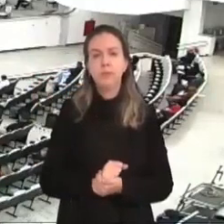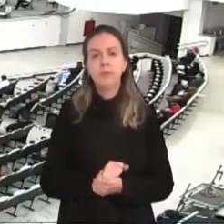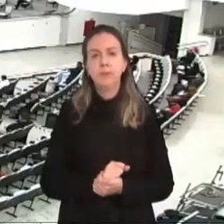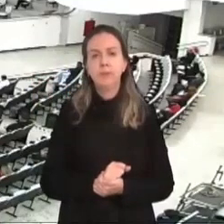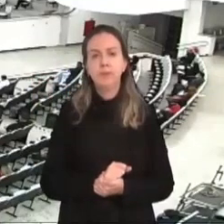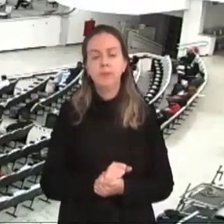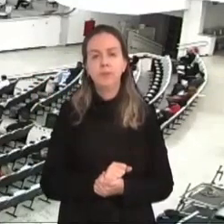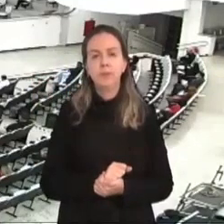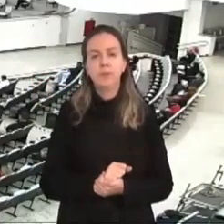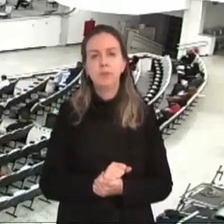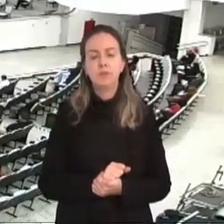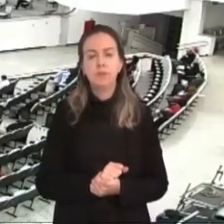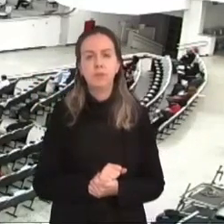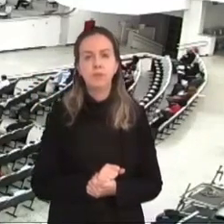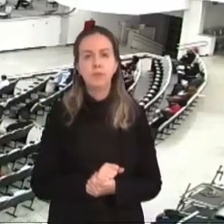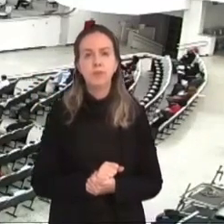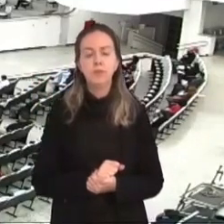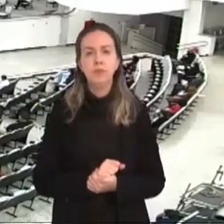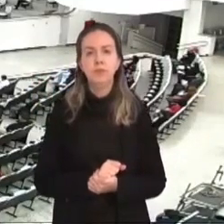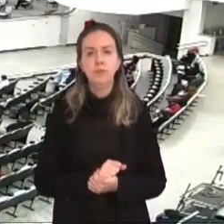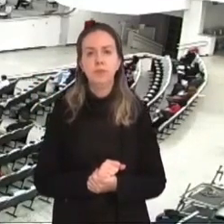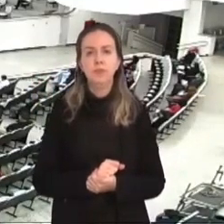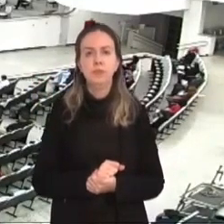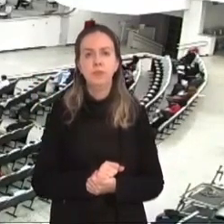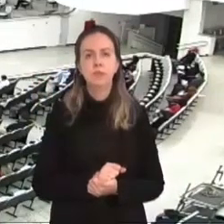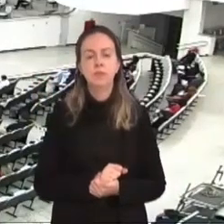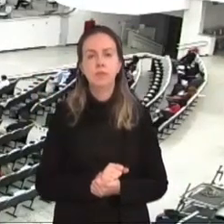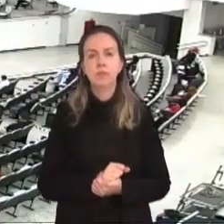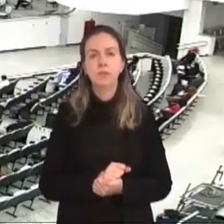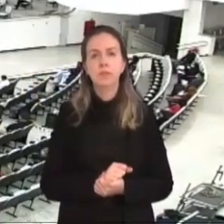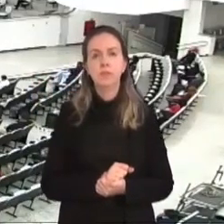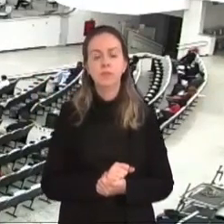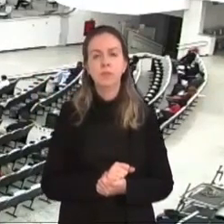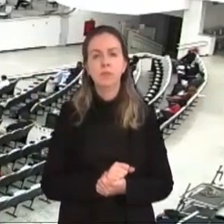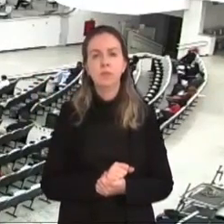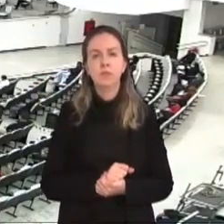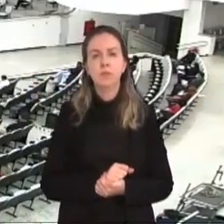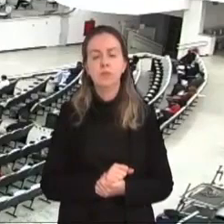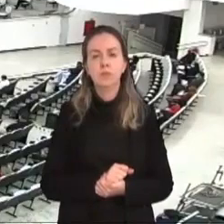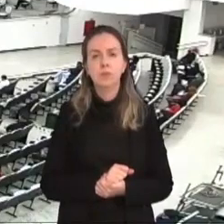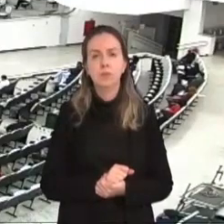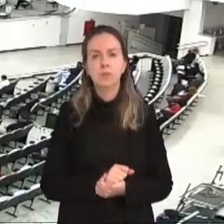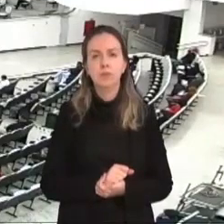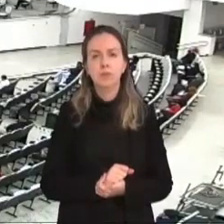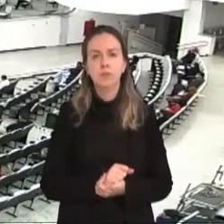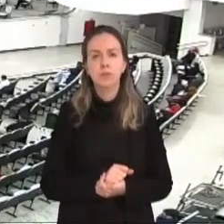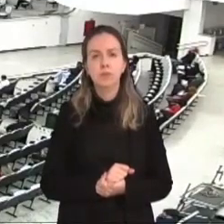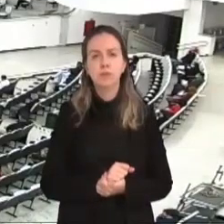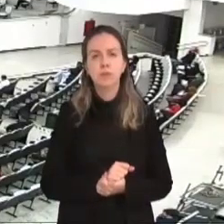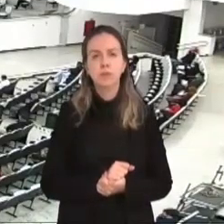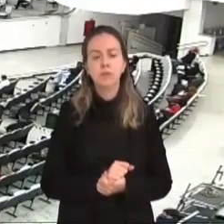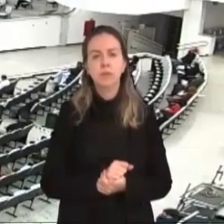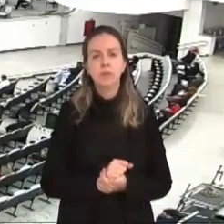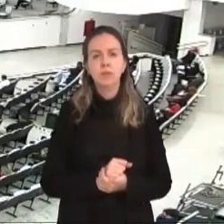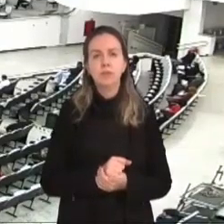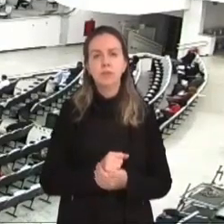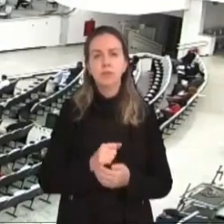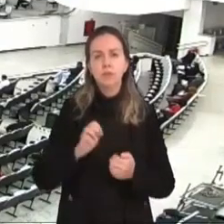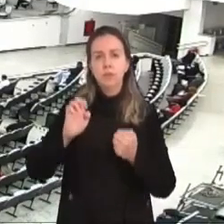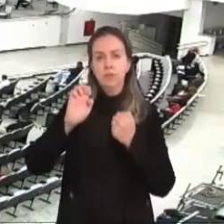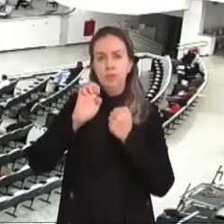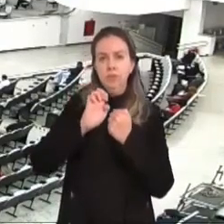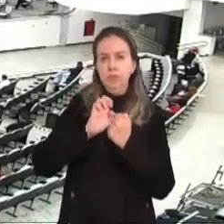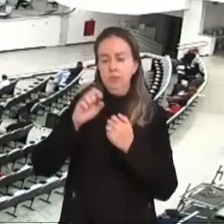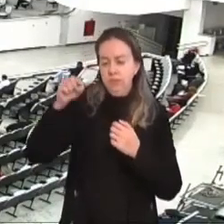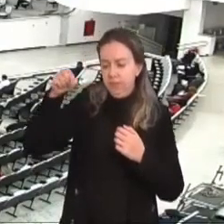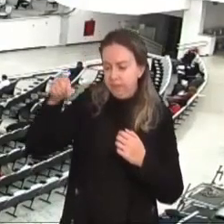Câmara de dormir era a parte mais íntima do palácio do rei. com os homens da maior confiança. E